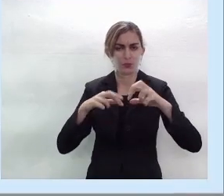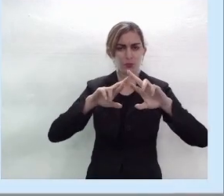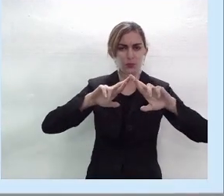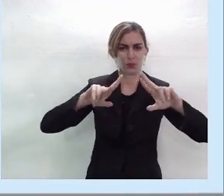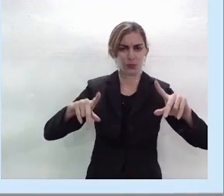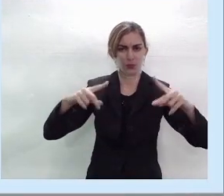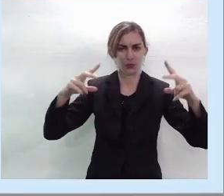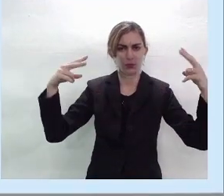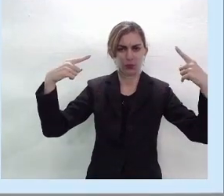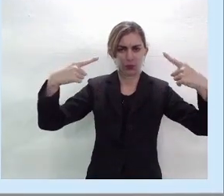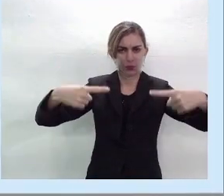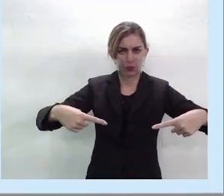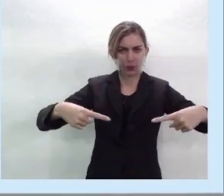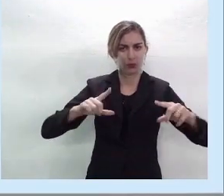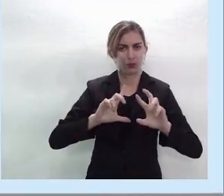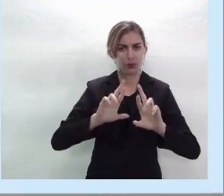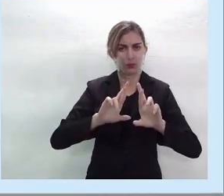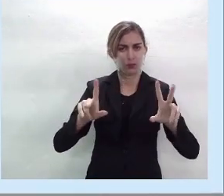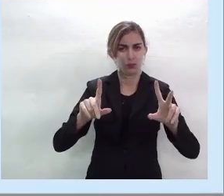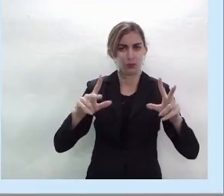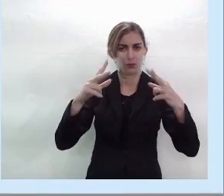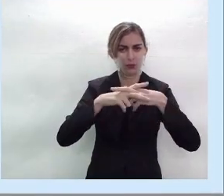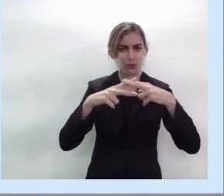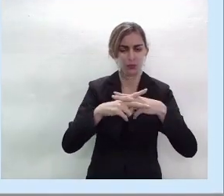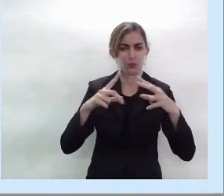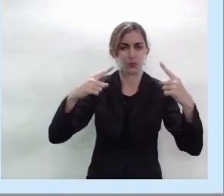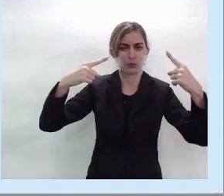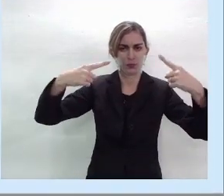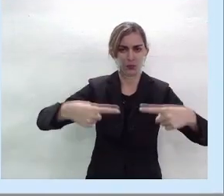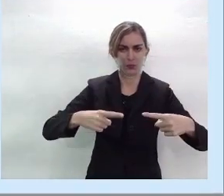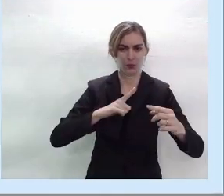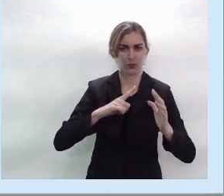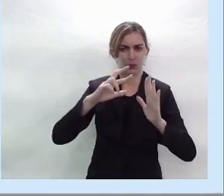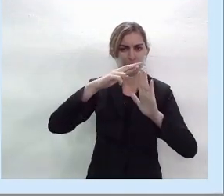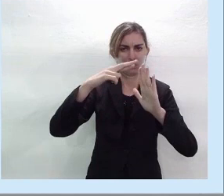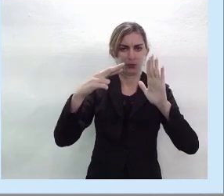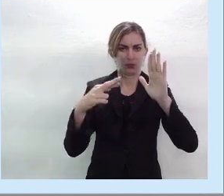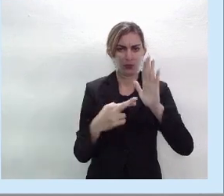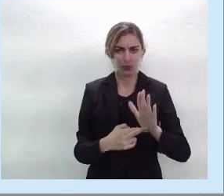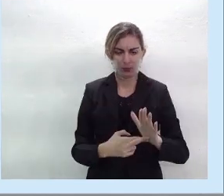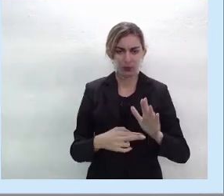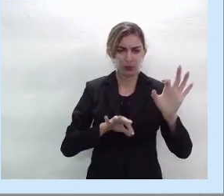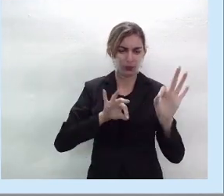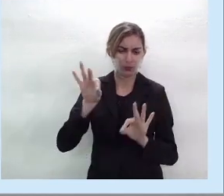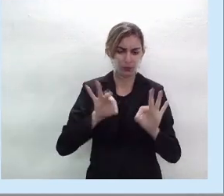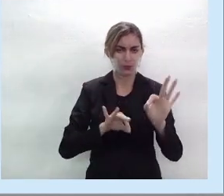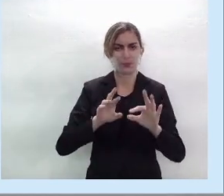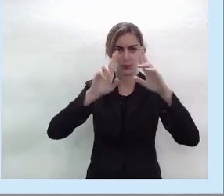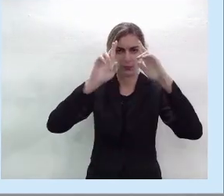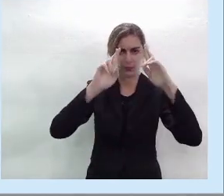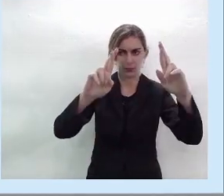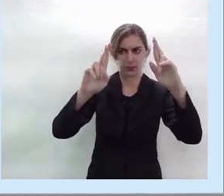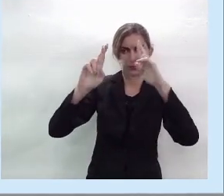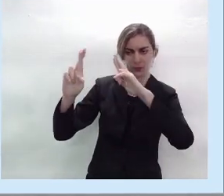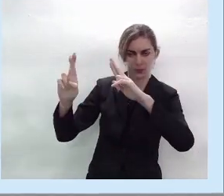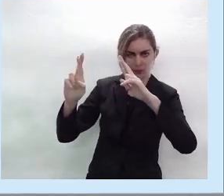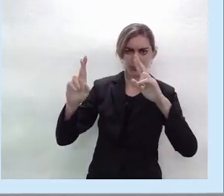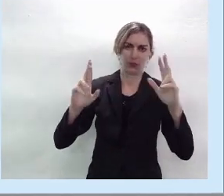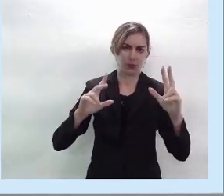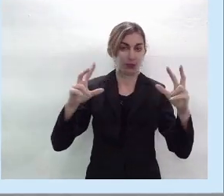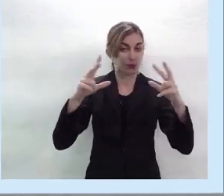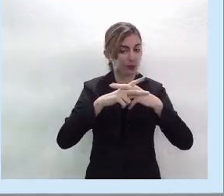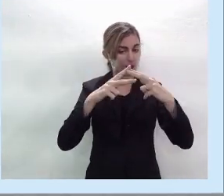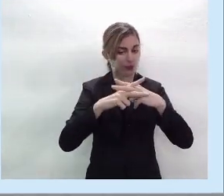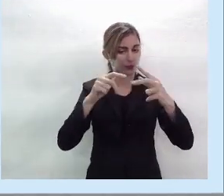briga? Porque lutas existem regras e as pessoas estão preparadas para aquele fim e vão respeitar um ao outro.